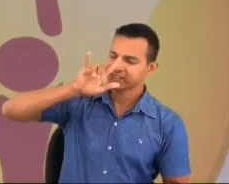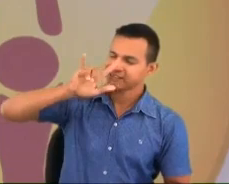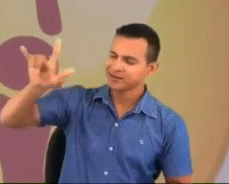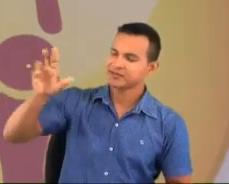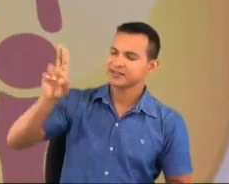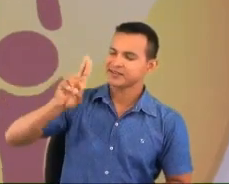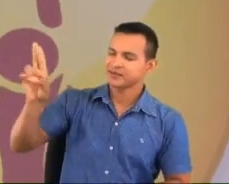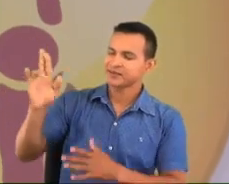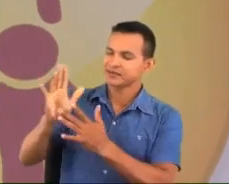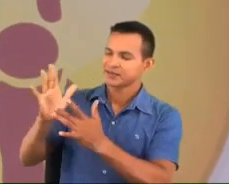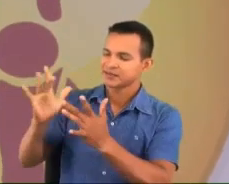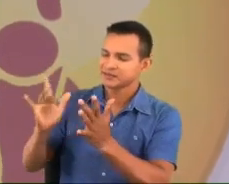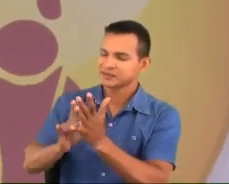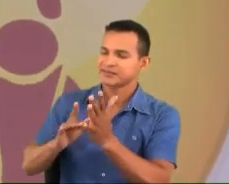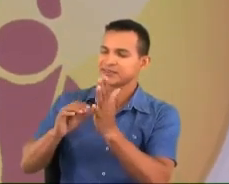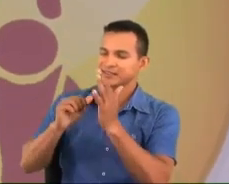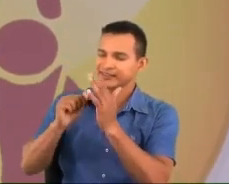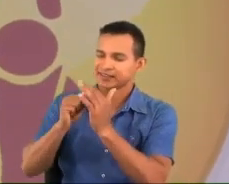de Jesus.